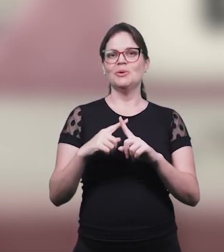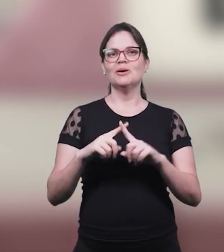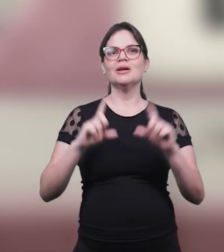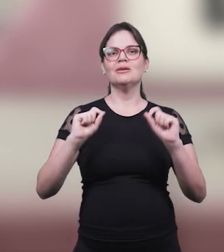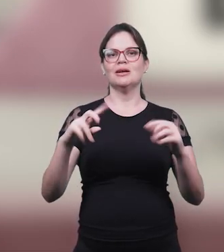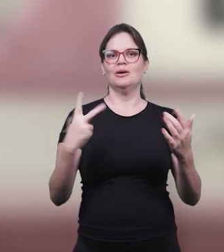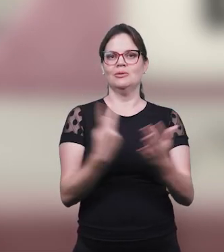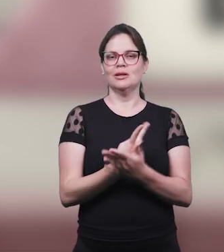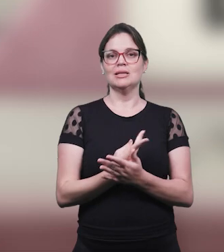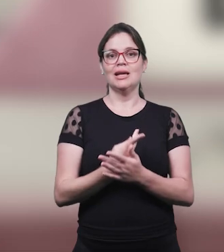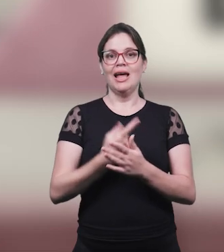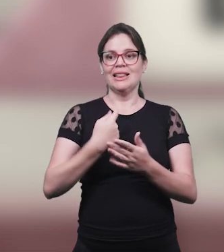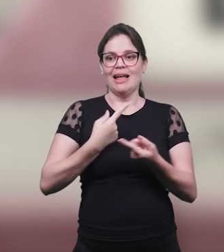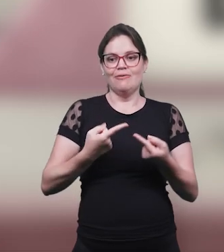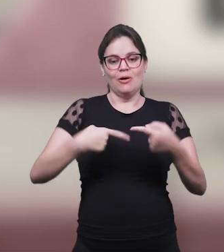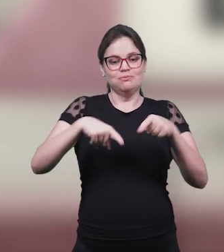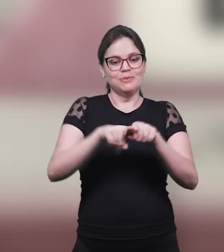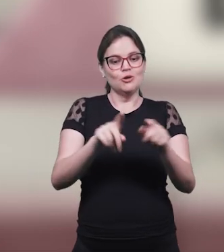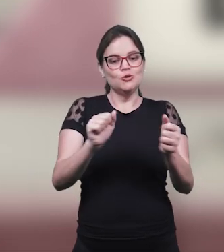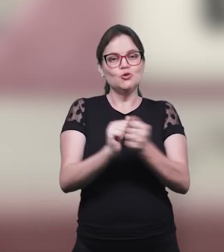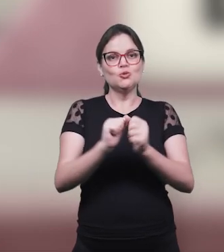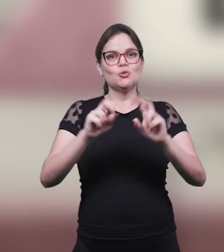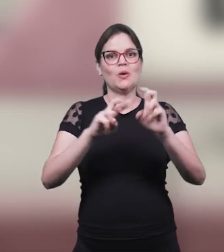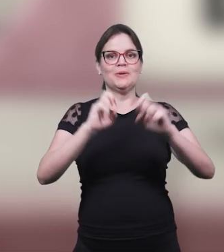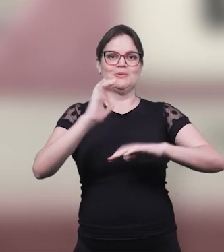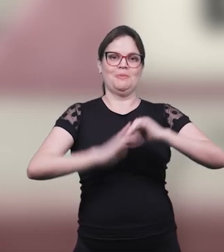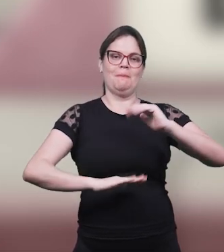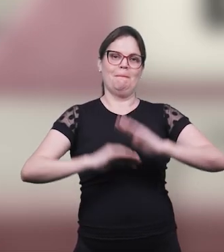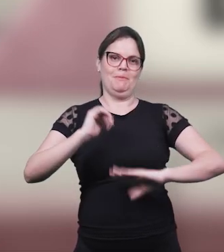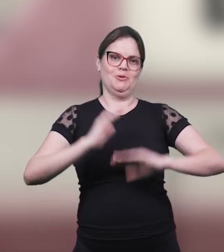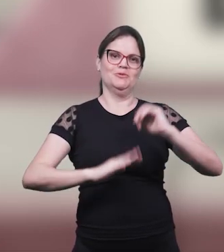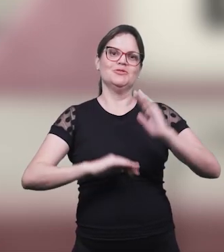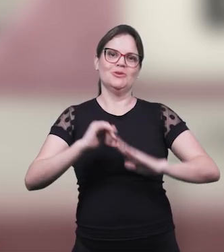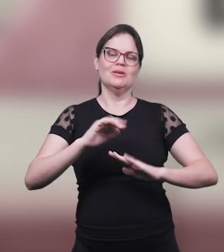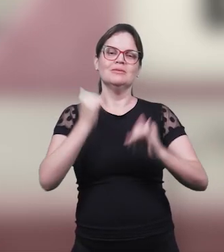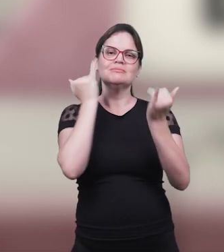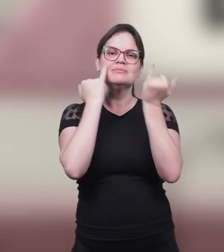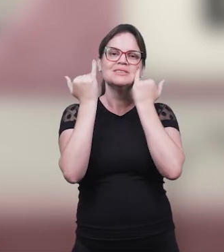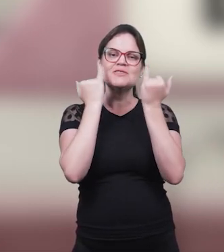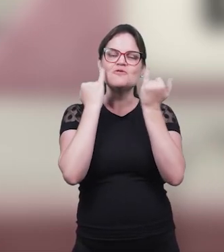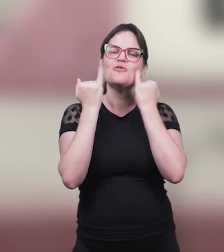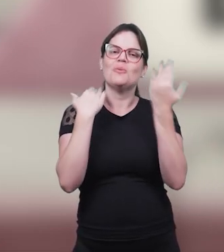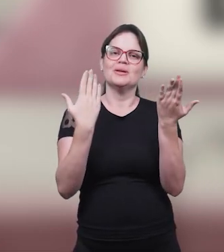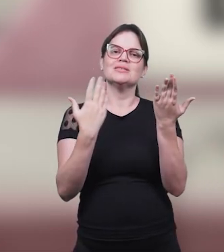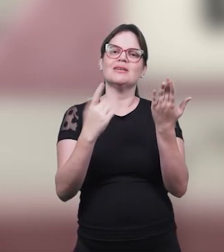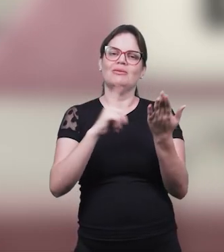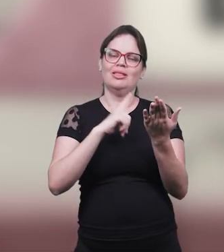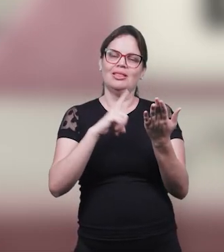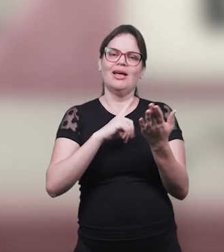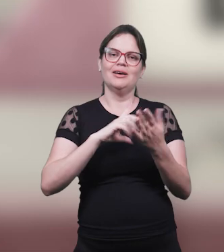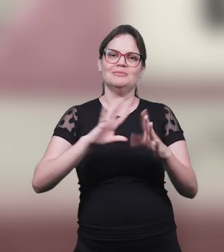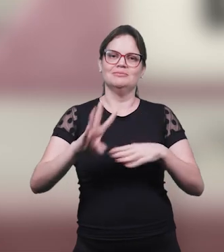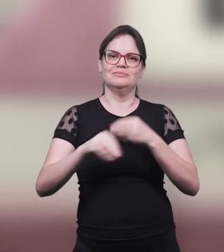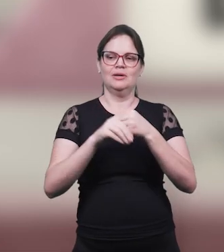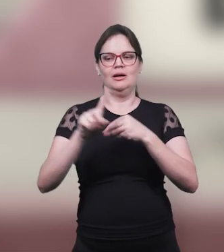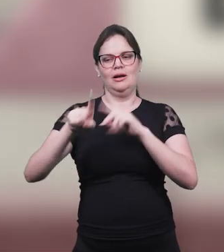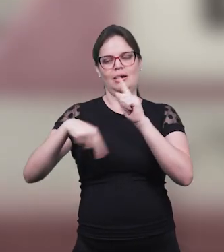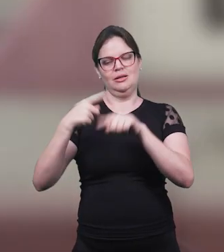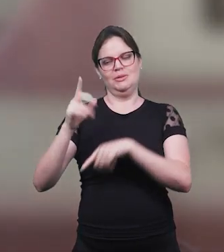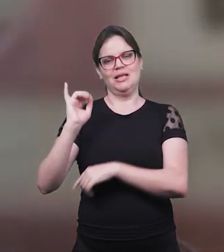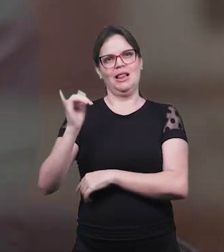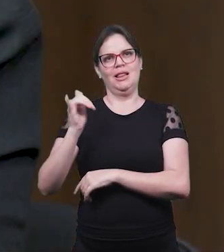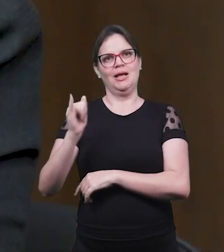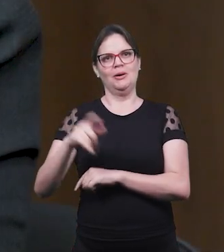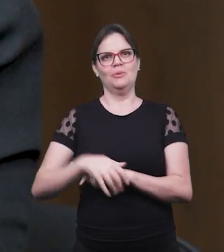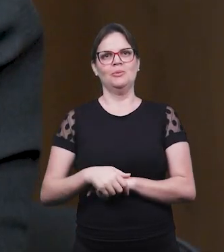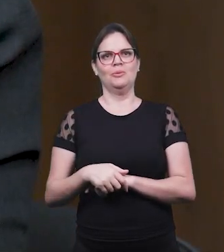na questão profissional, né? Ela é algo que agrega essa informação da questão profissional. Aí depois ela pode contar, né? Ela passou